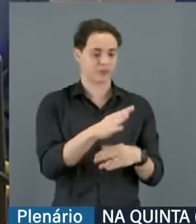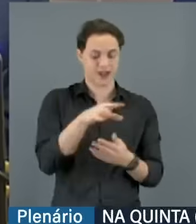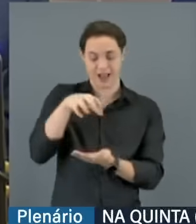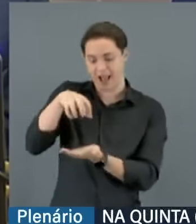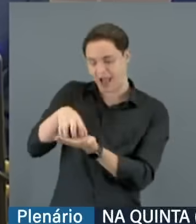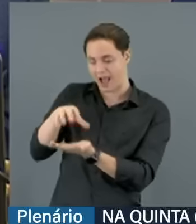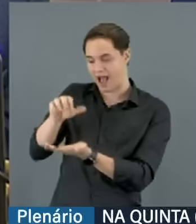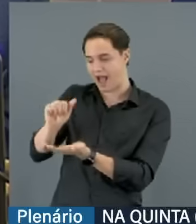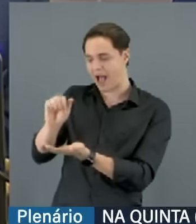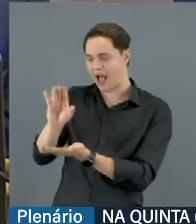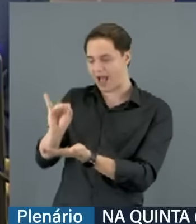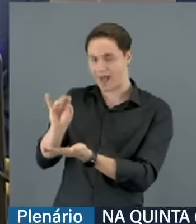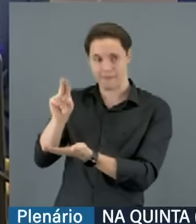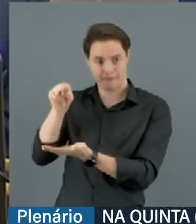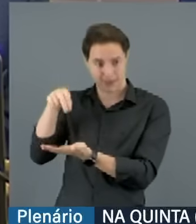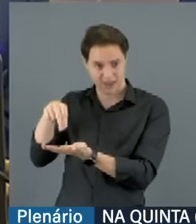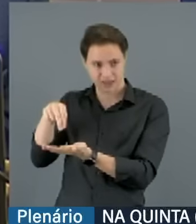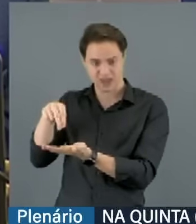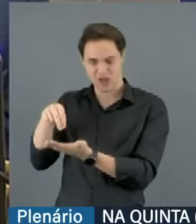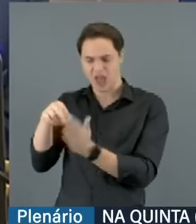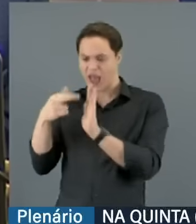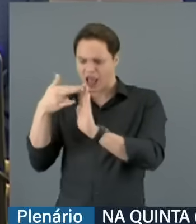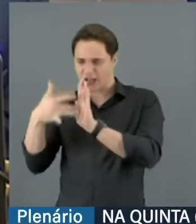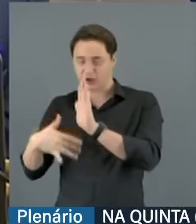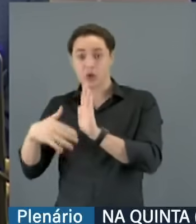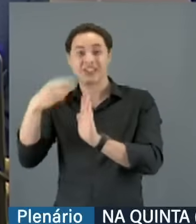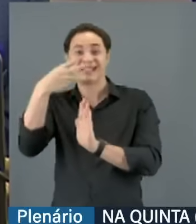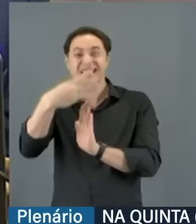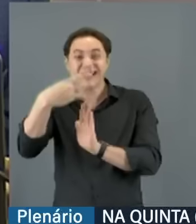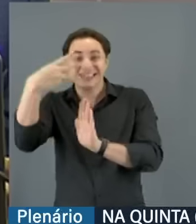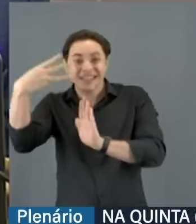33 alertas de inteligência.